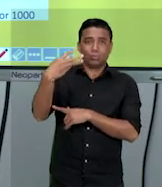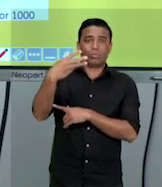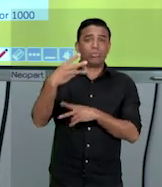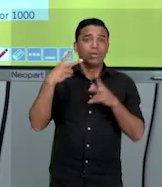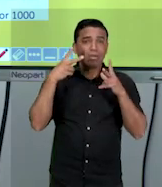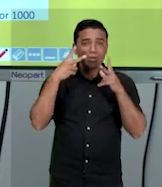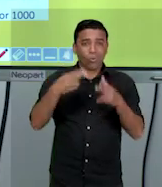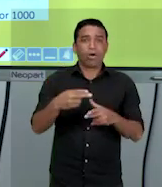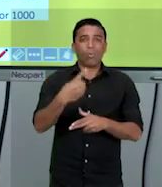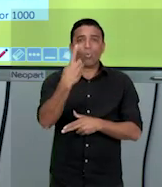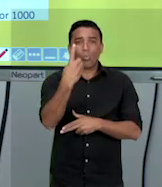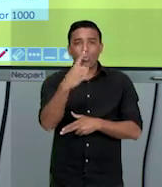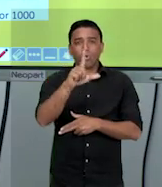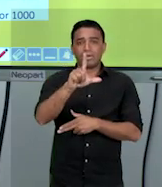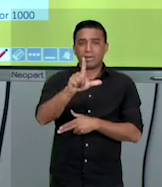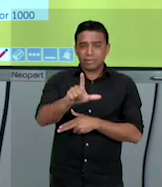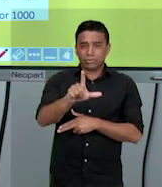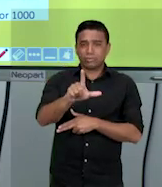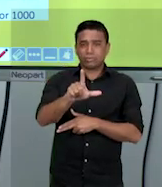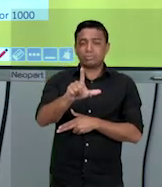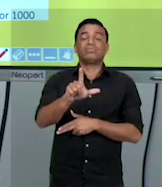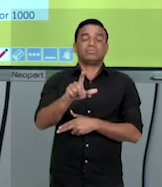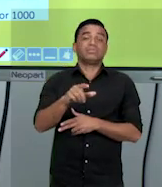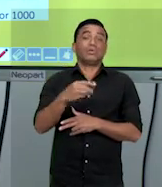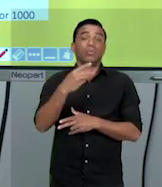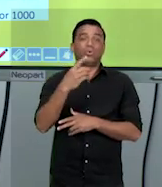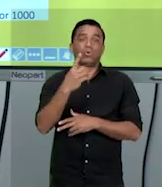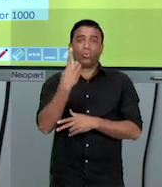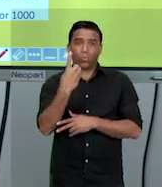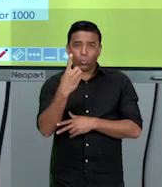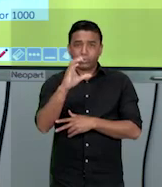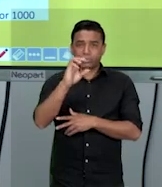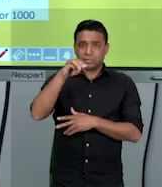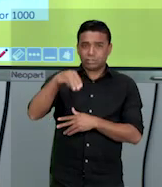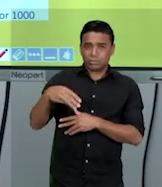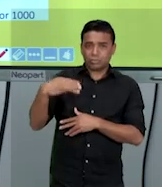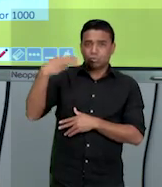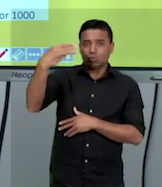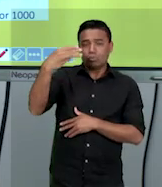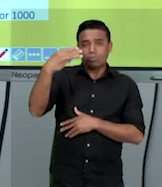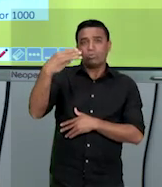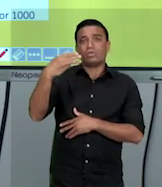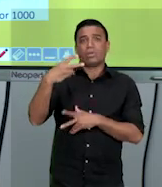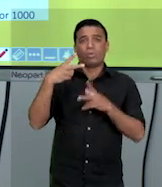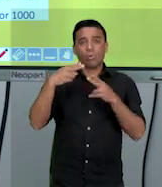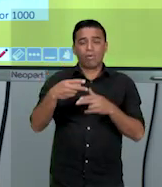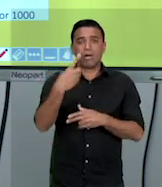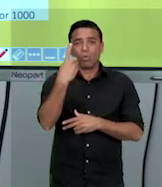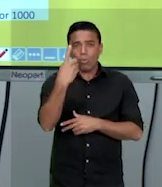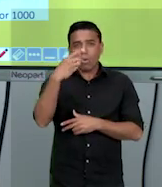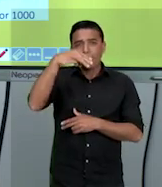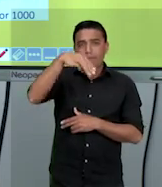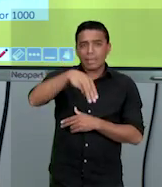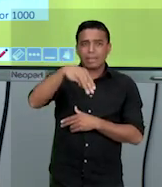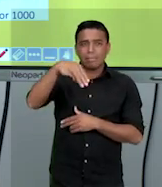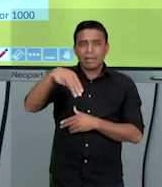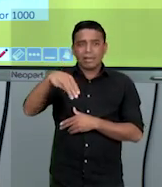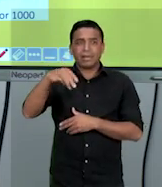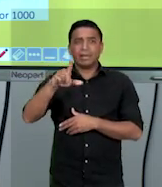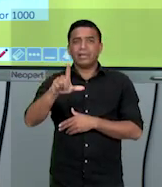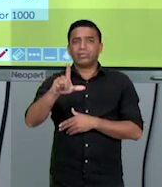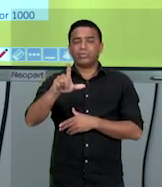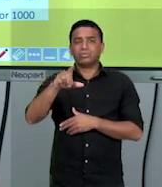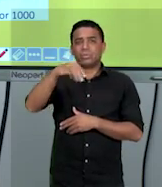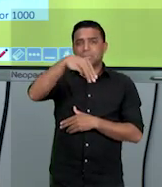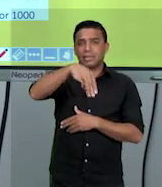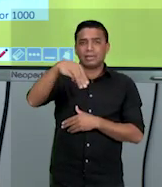litro. E 1 centímetro cúbico é igual a 1 mililitro, né? Dividiu aí por